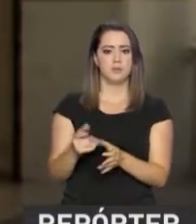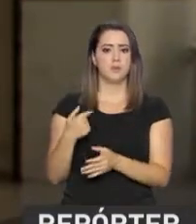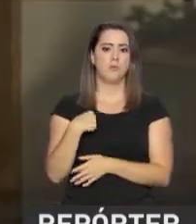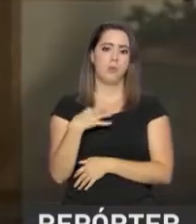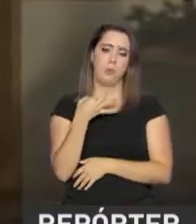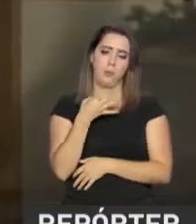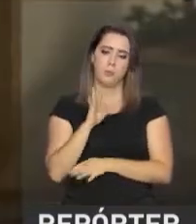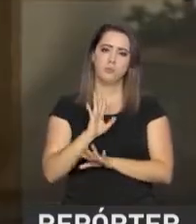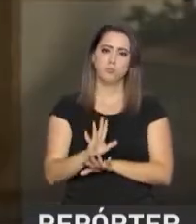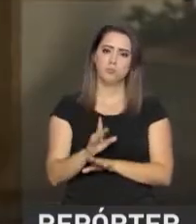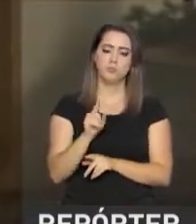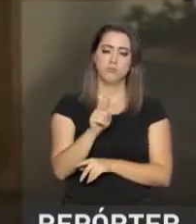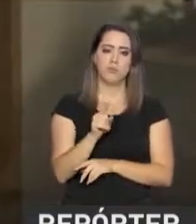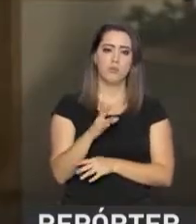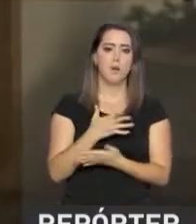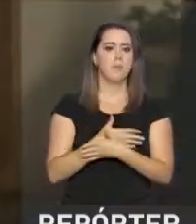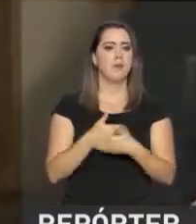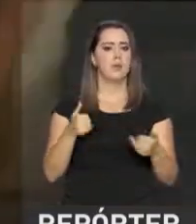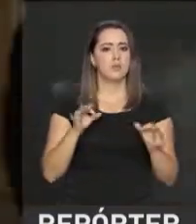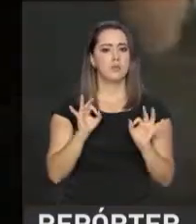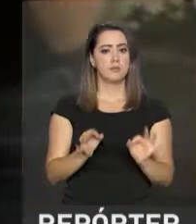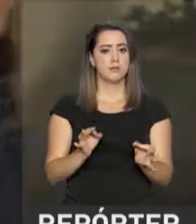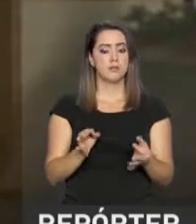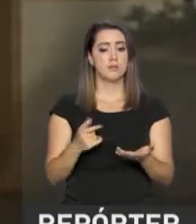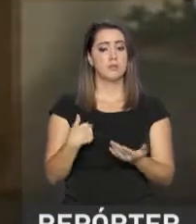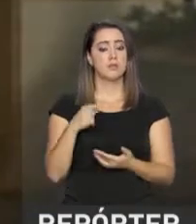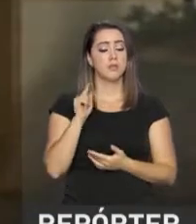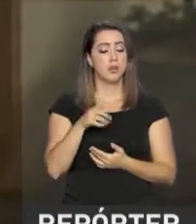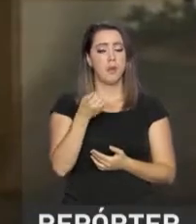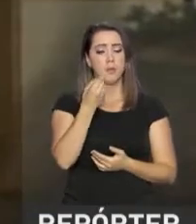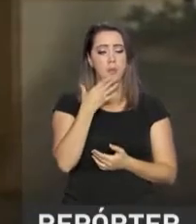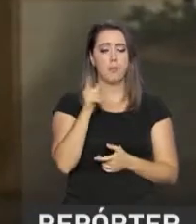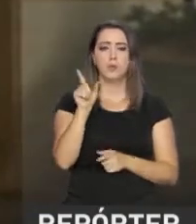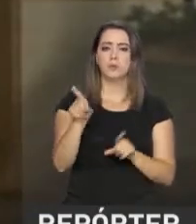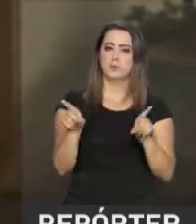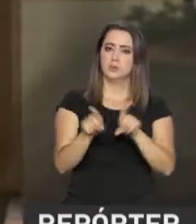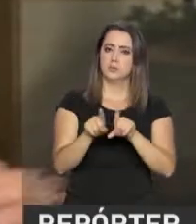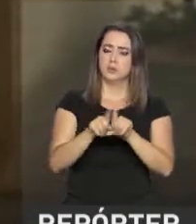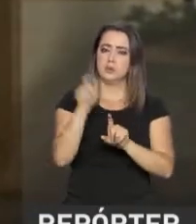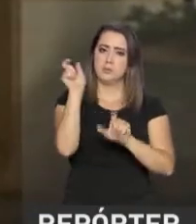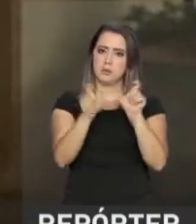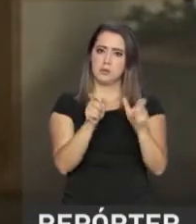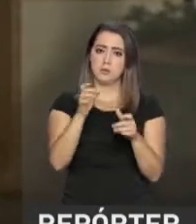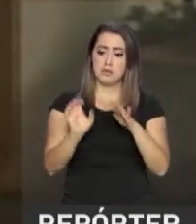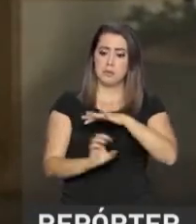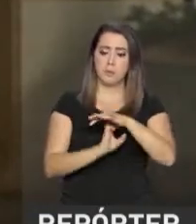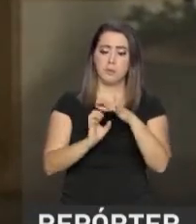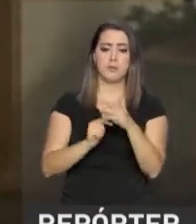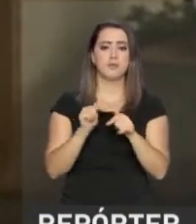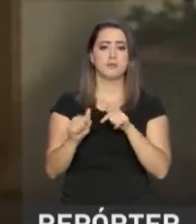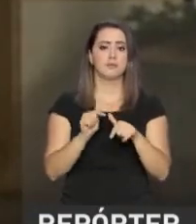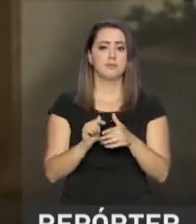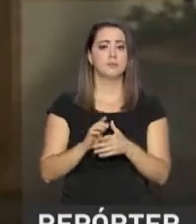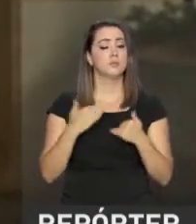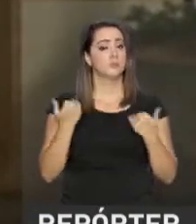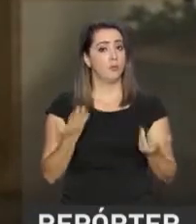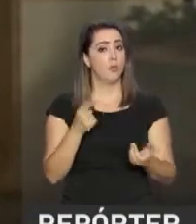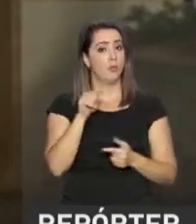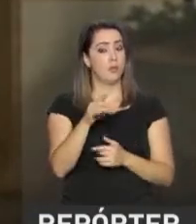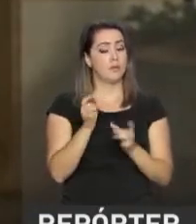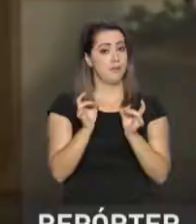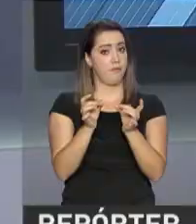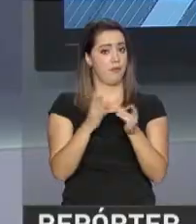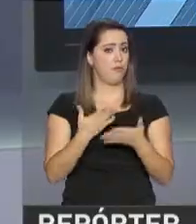minha opinião eu acho que vai melhorar bastante e acho que também vai melhorar também para os fornecedores que trabalham com esse tipo de